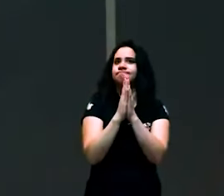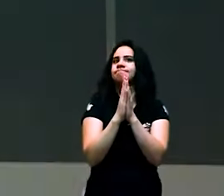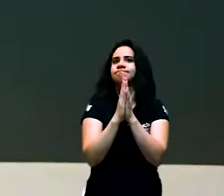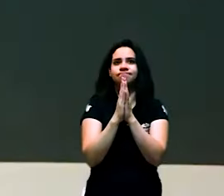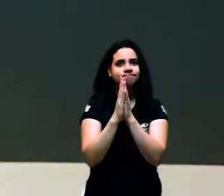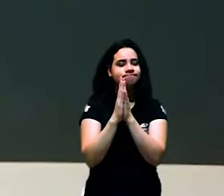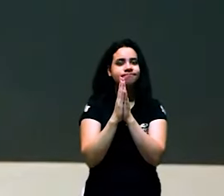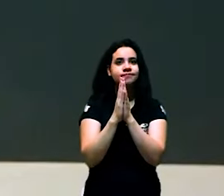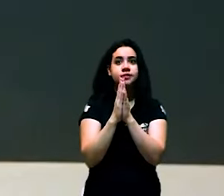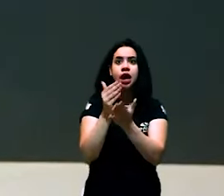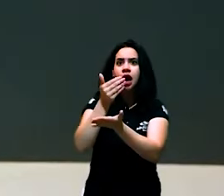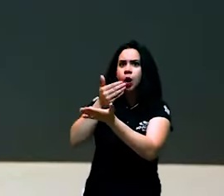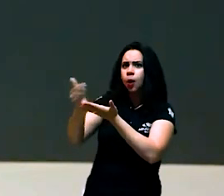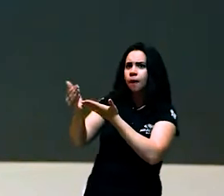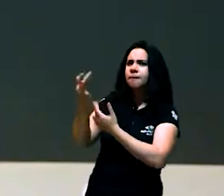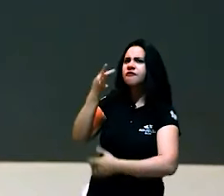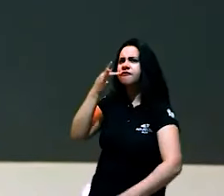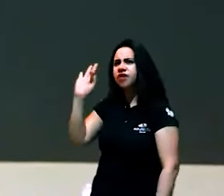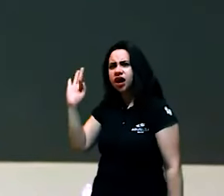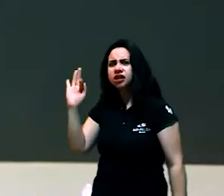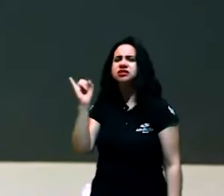Inglaterra e França.